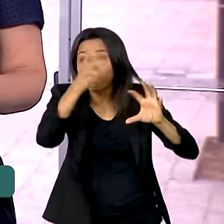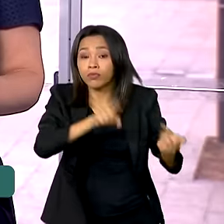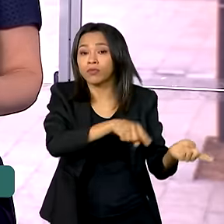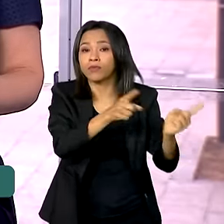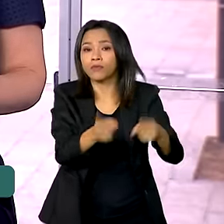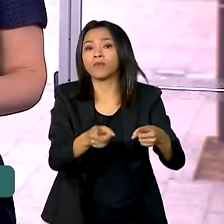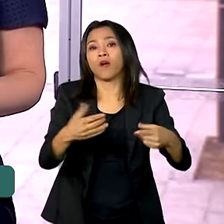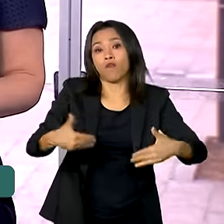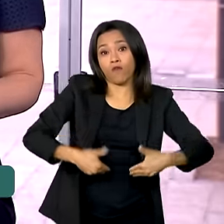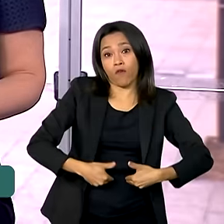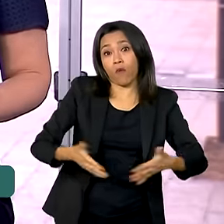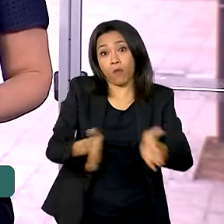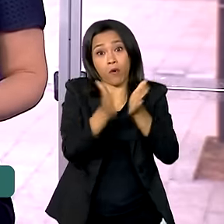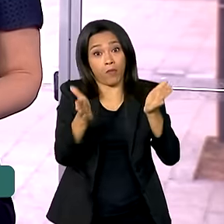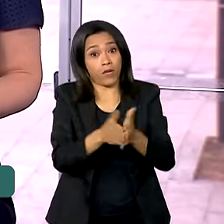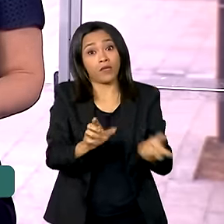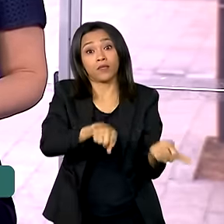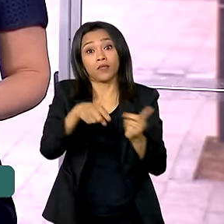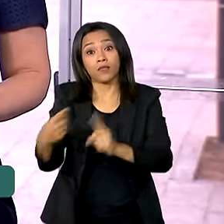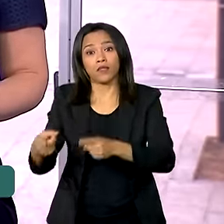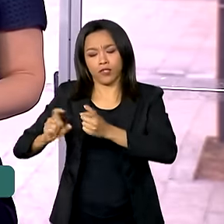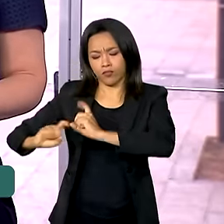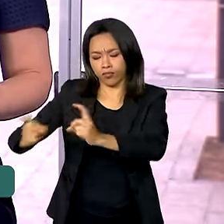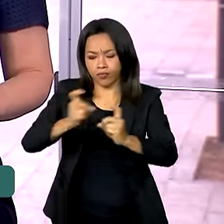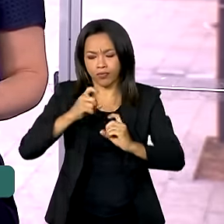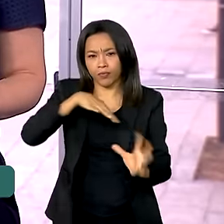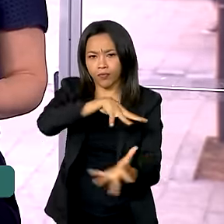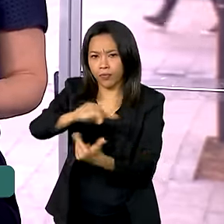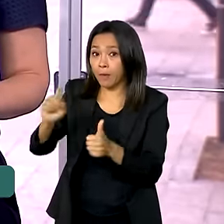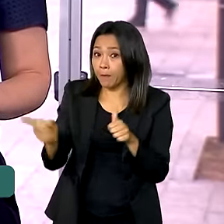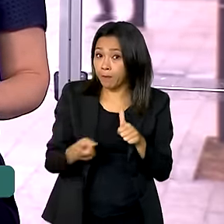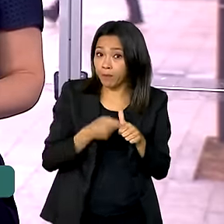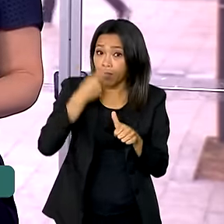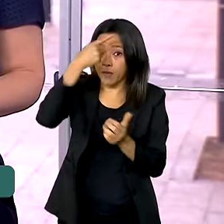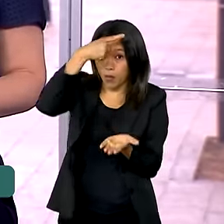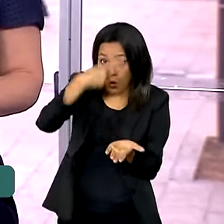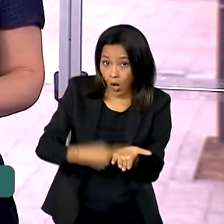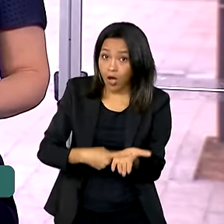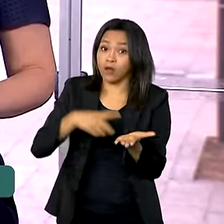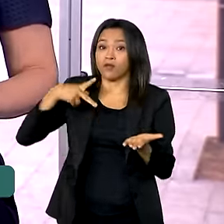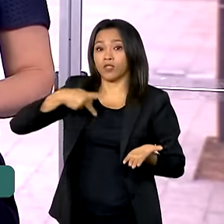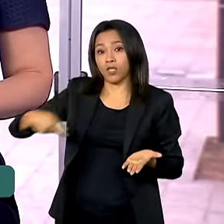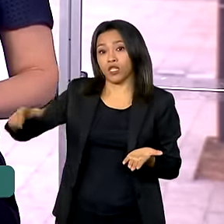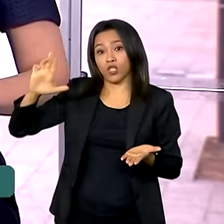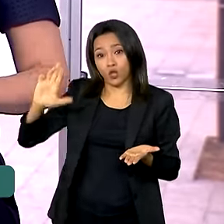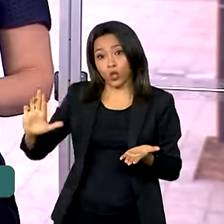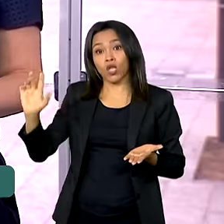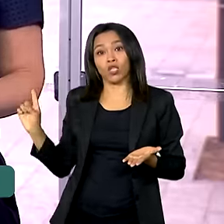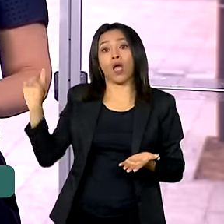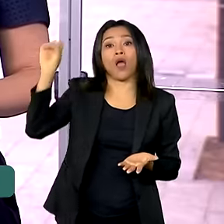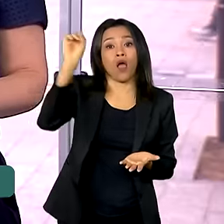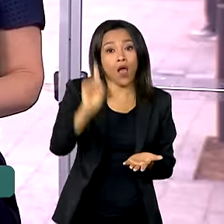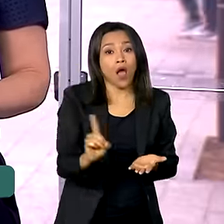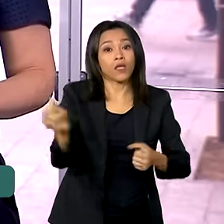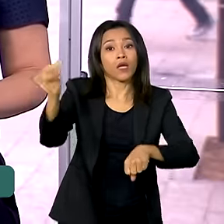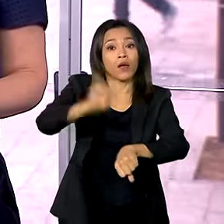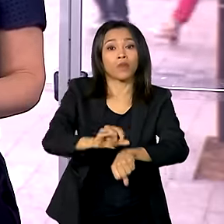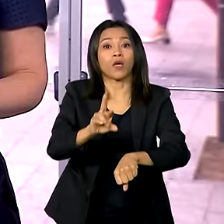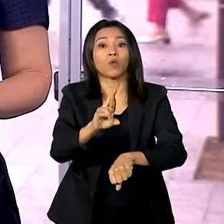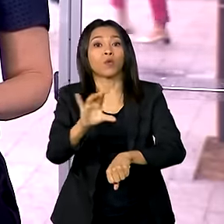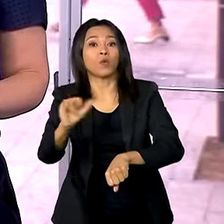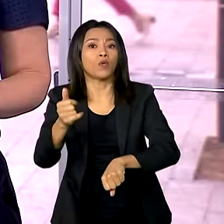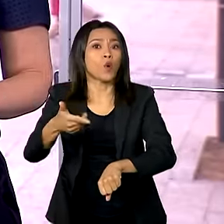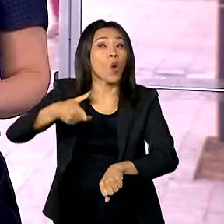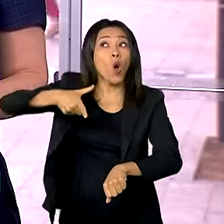pobreza e também governança global. Mas vamos falar primeiro da agenda do presidente Lula, que já está no Rio de Janeiro desde ontem